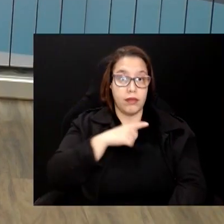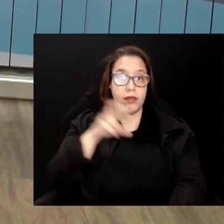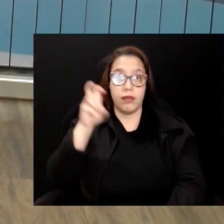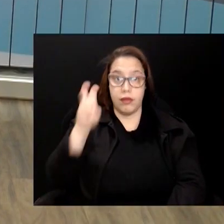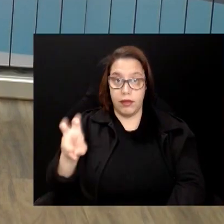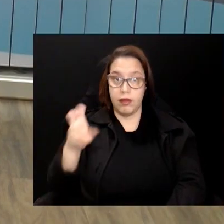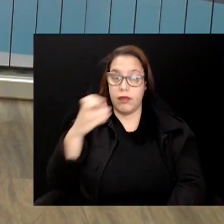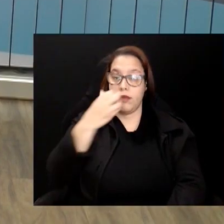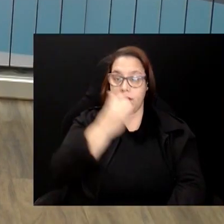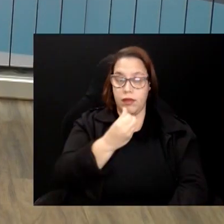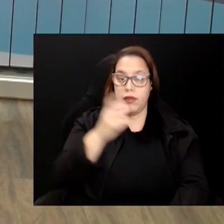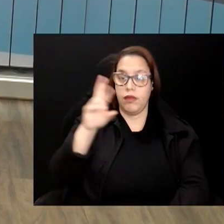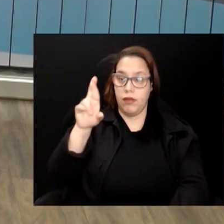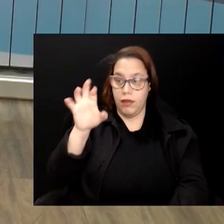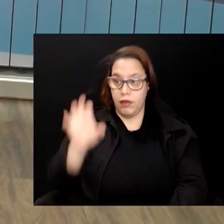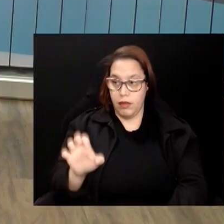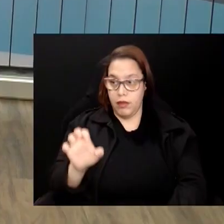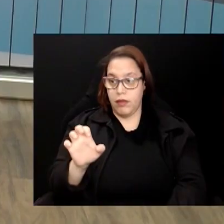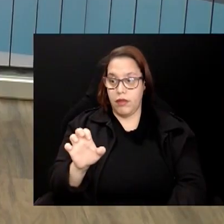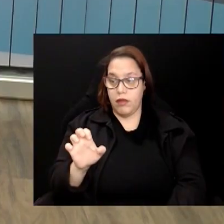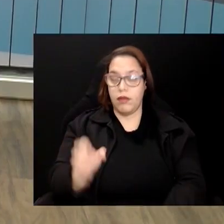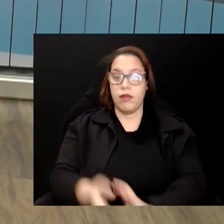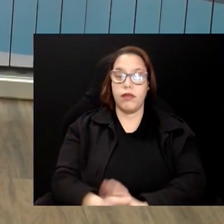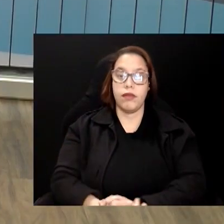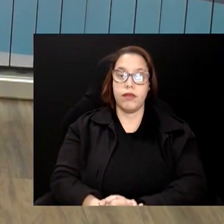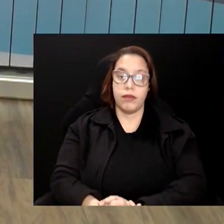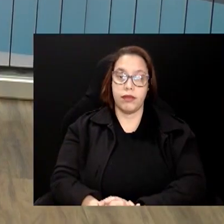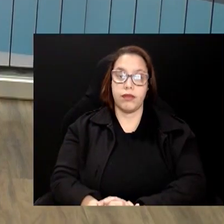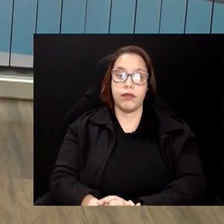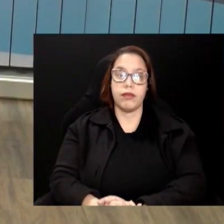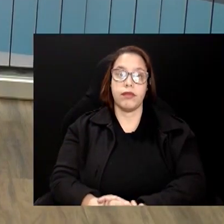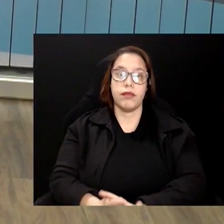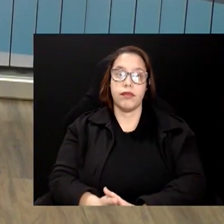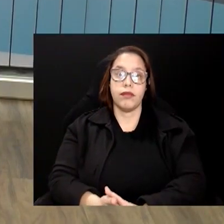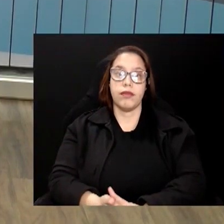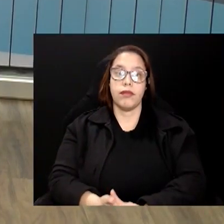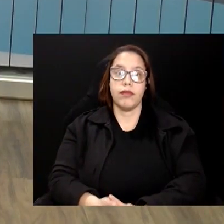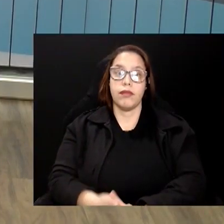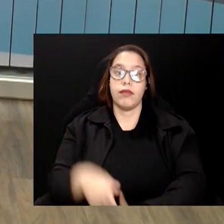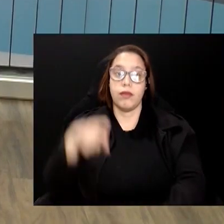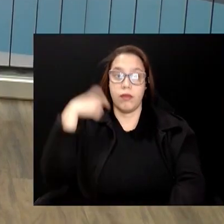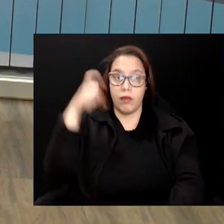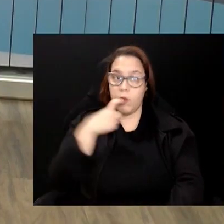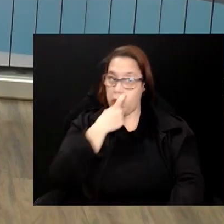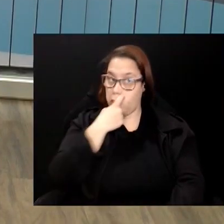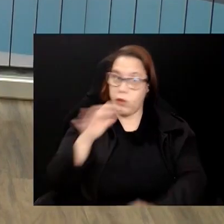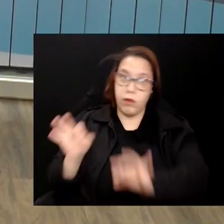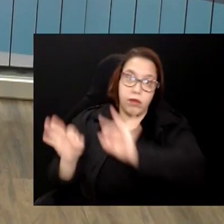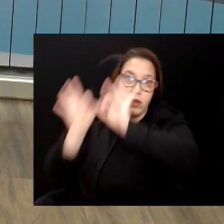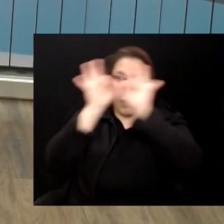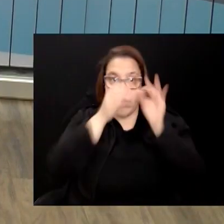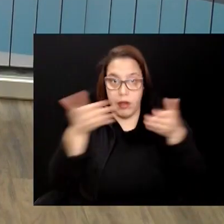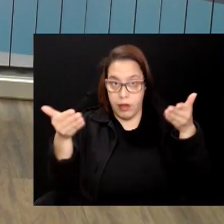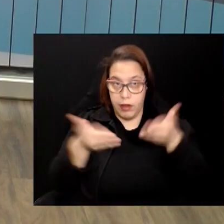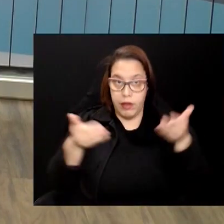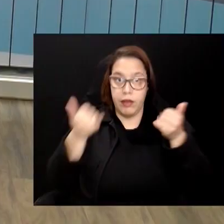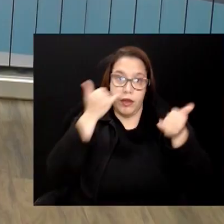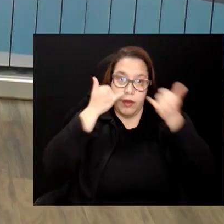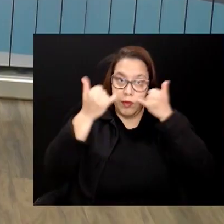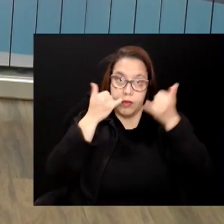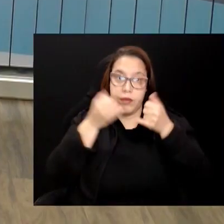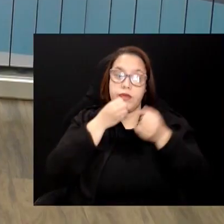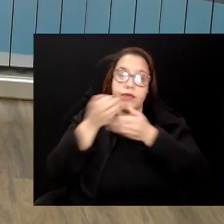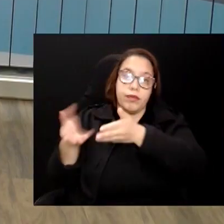6ª reuniões extraordinárias. A Mirna Abreu acompanhou tudo e traz agora as informações. Seja